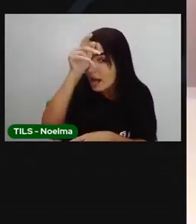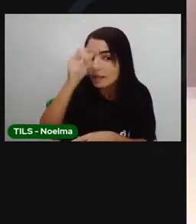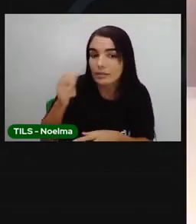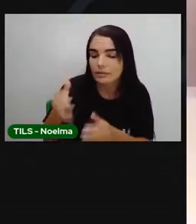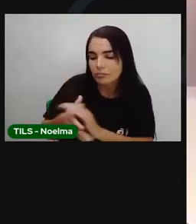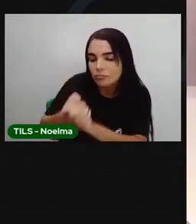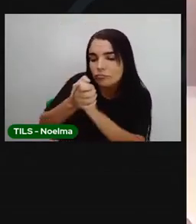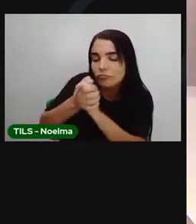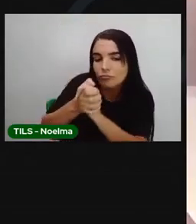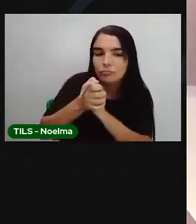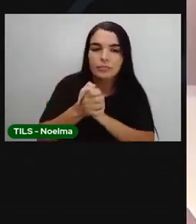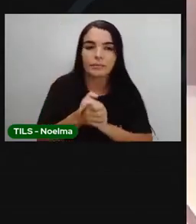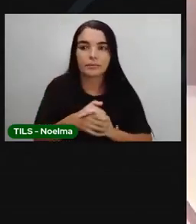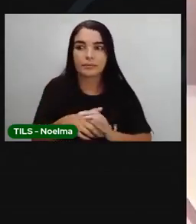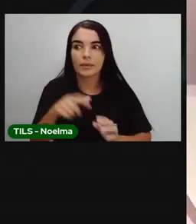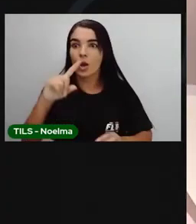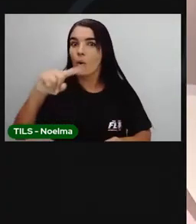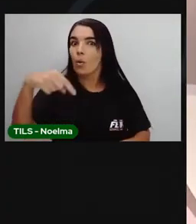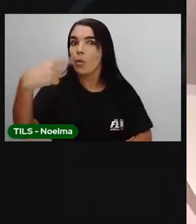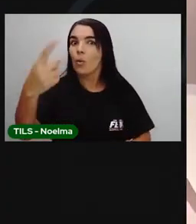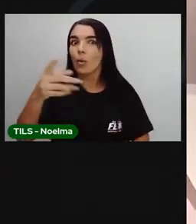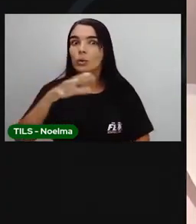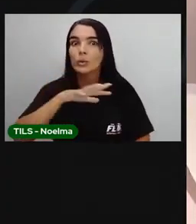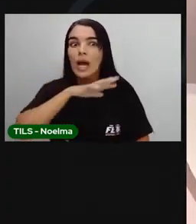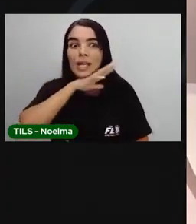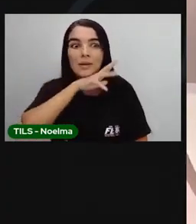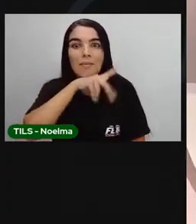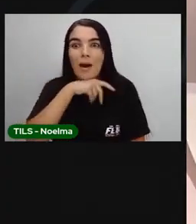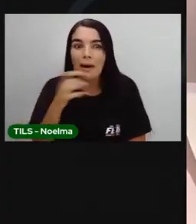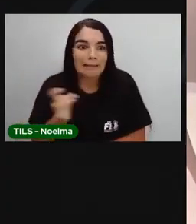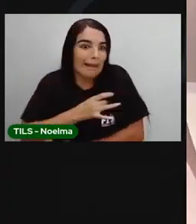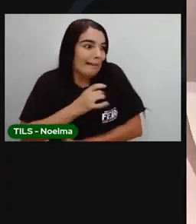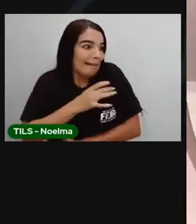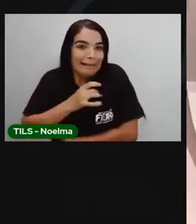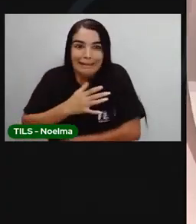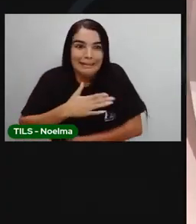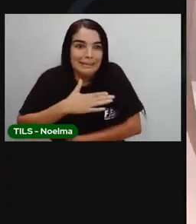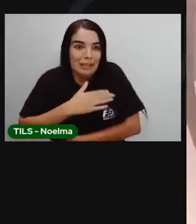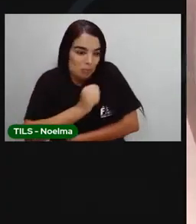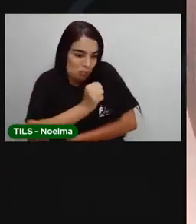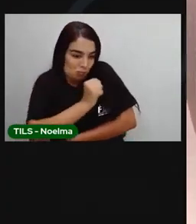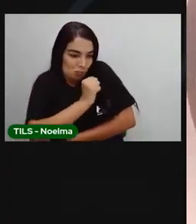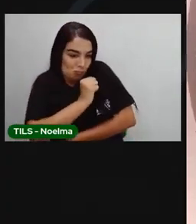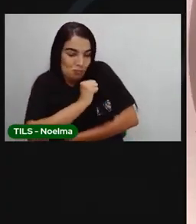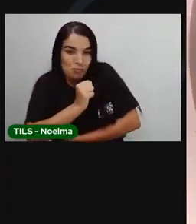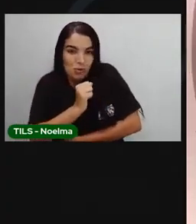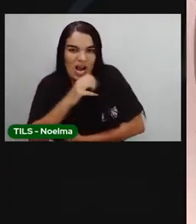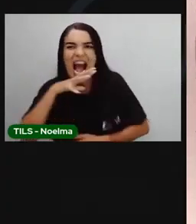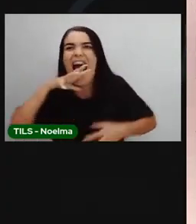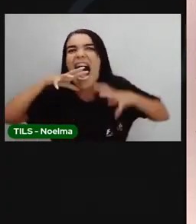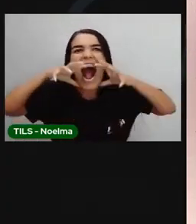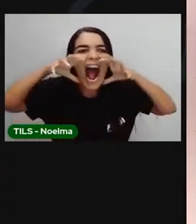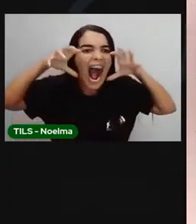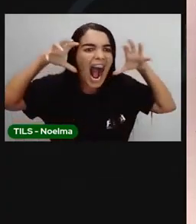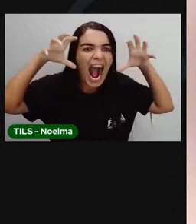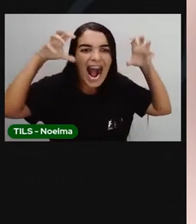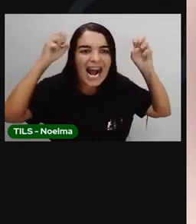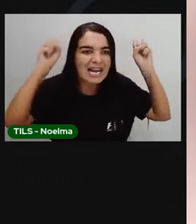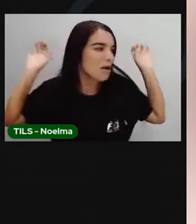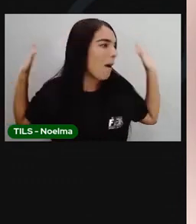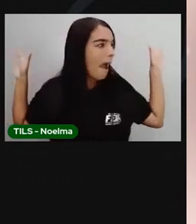O outro, ai que ainda me bate o coração. O outro era um bicho feroz, de penas amarelas,